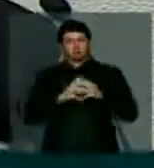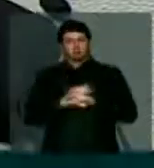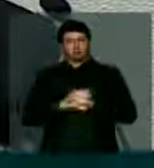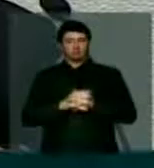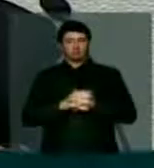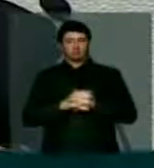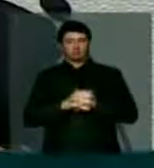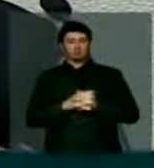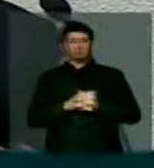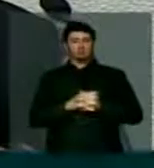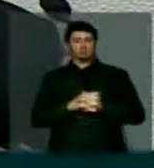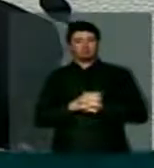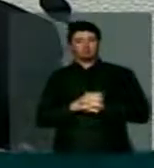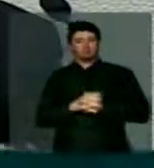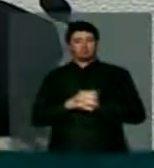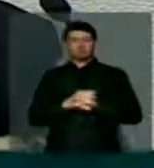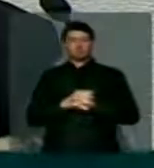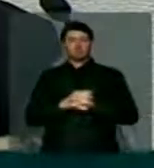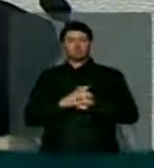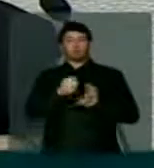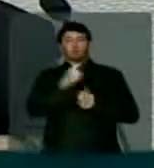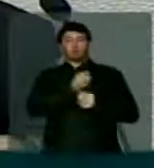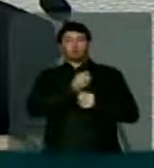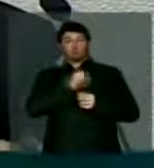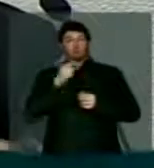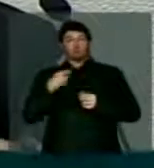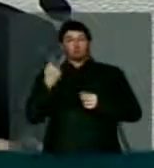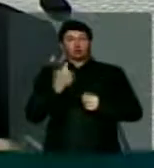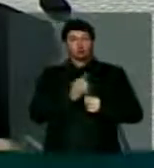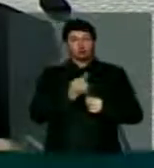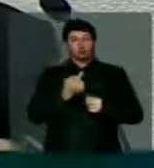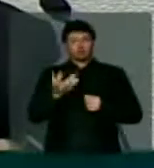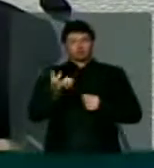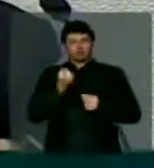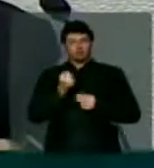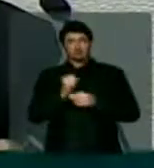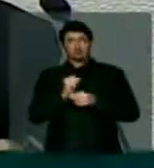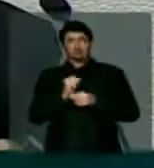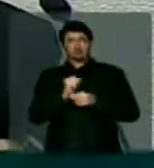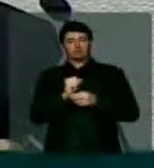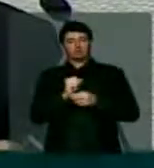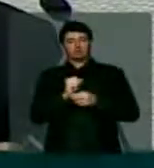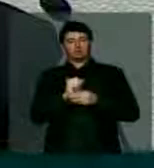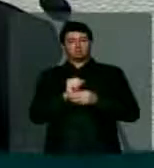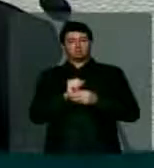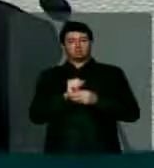mim. O número que nós tivemos, que nós recebemos,